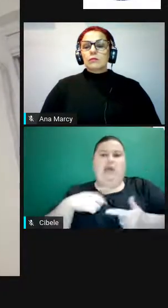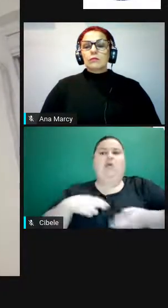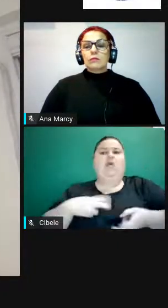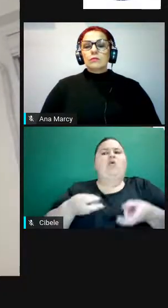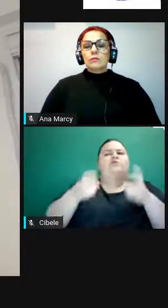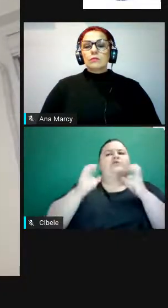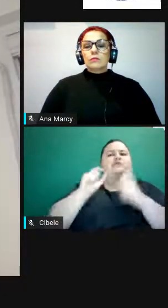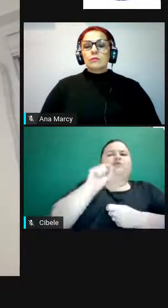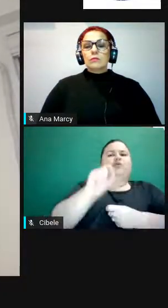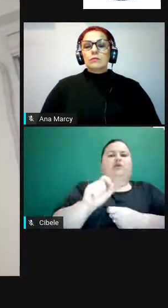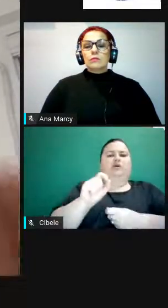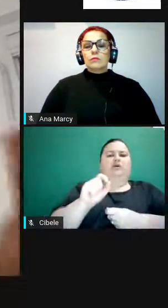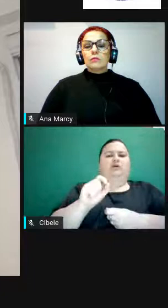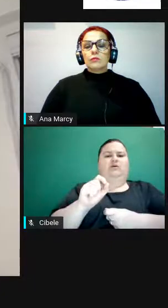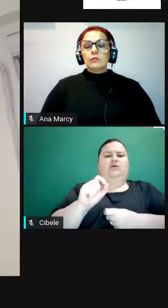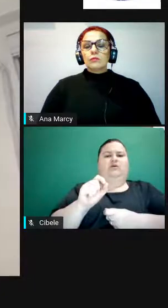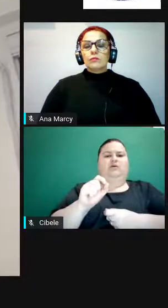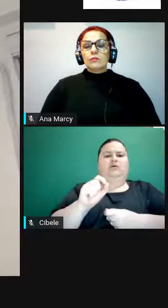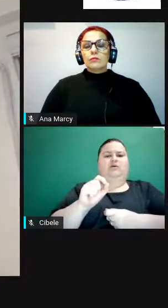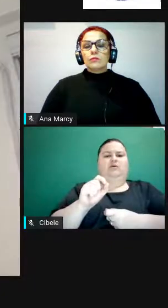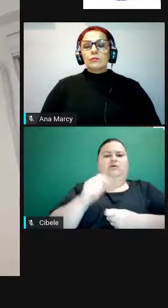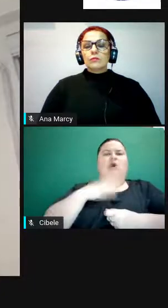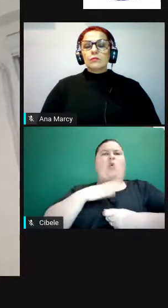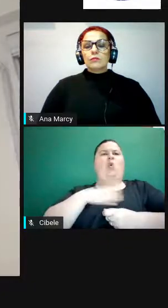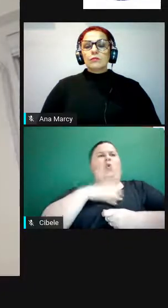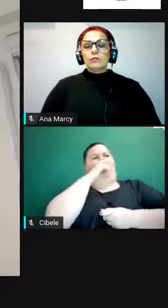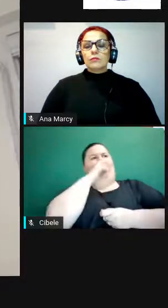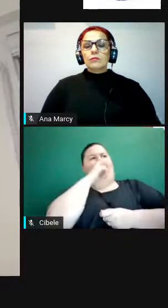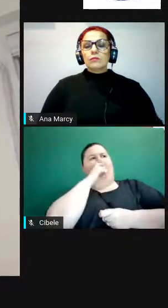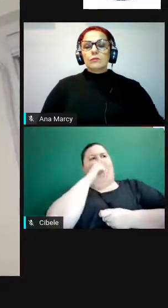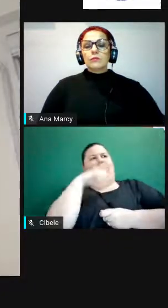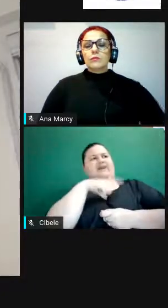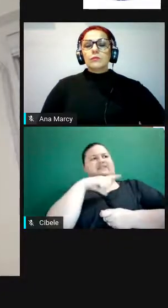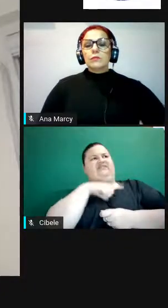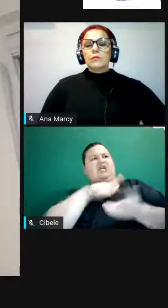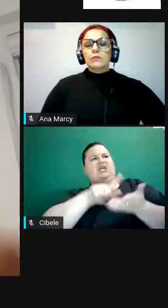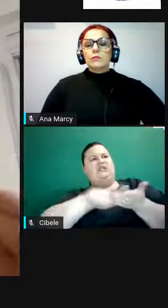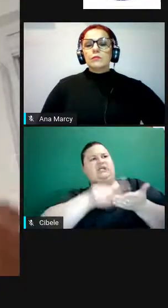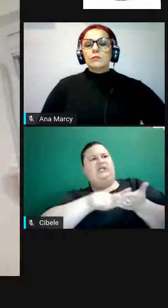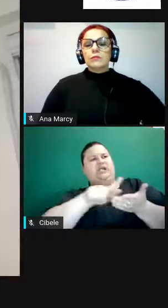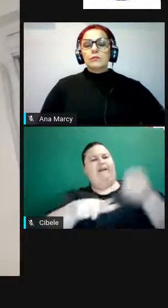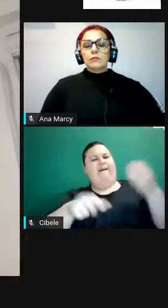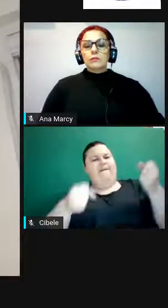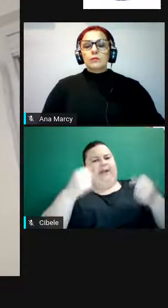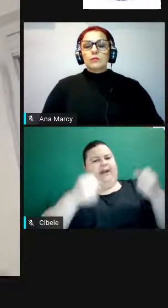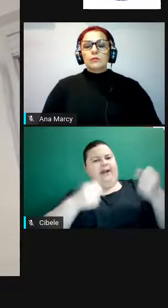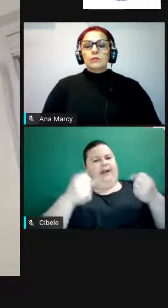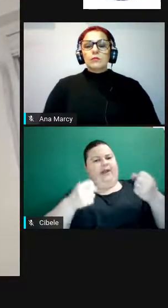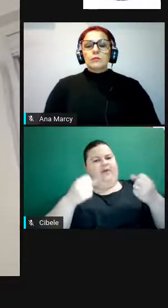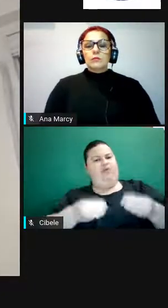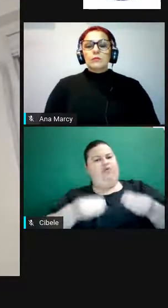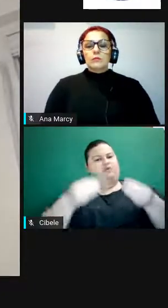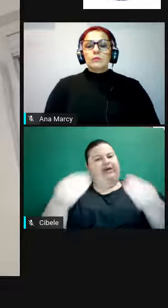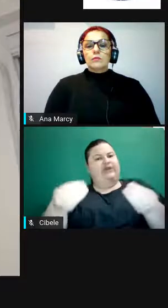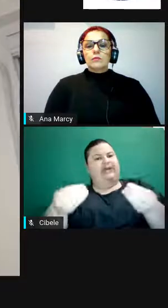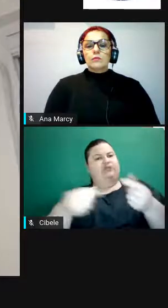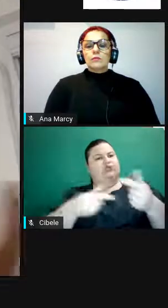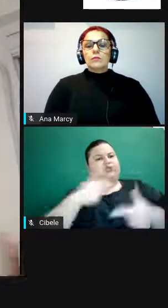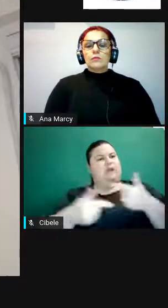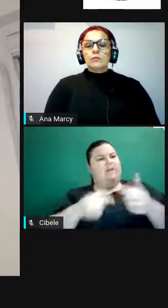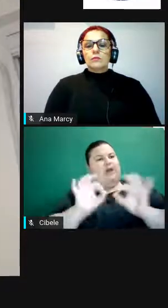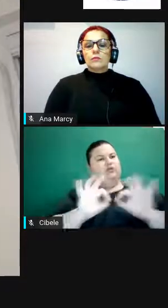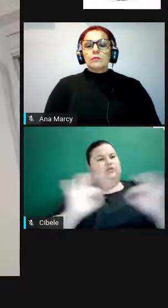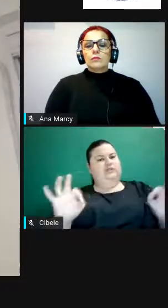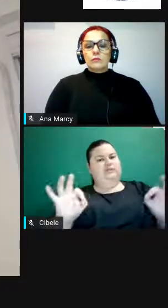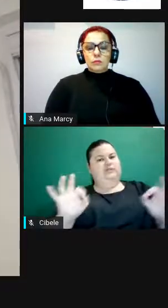onde eu tive um site assim meu Deus o meu pai ele tem essa lavagem de carros e Ele oferece um serviço que é tão simples né